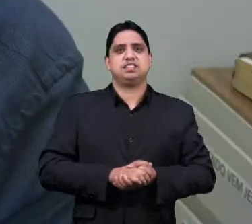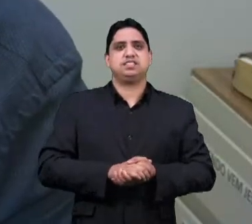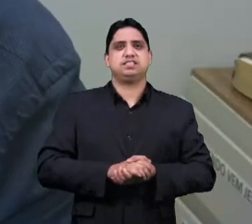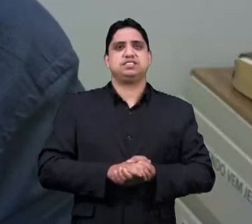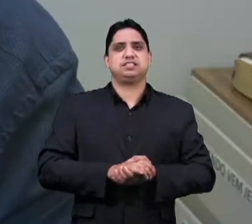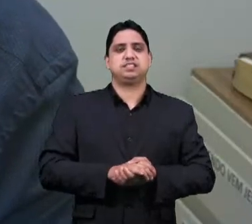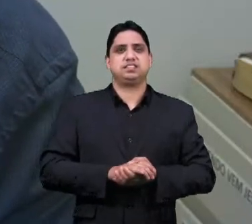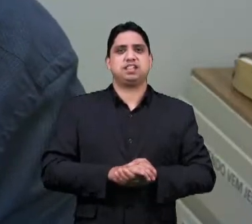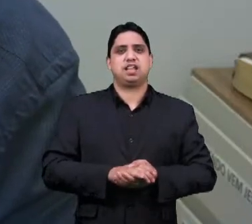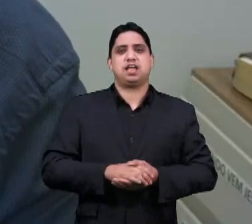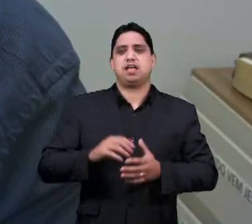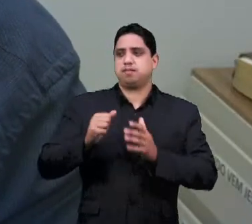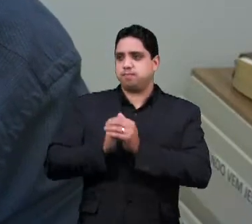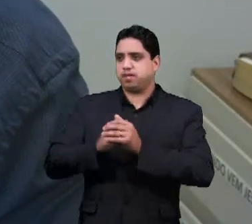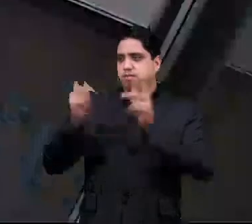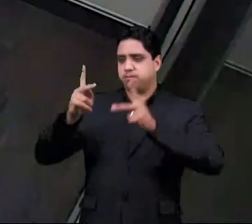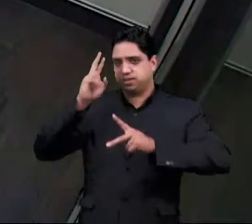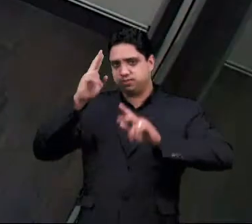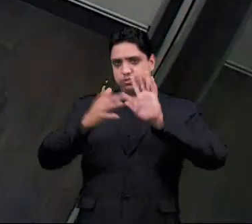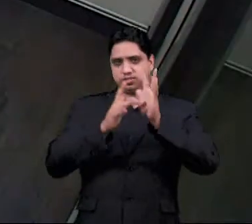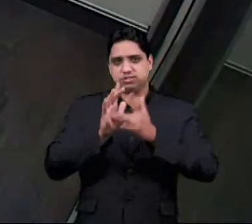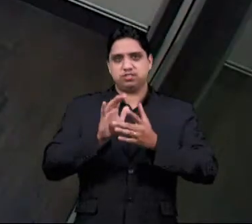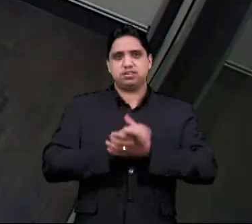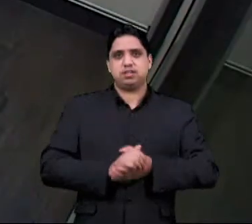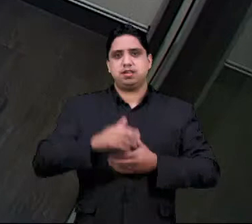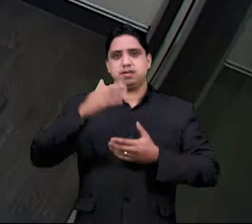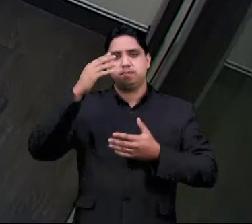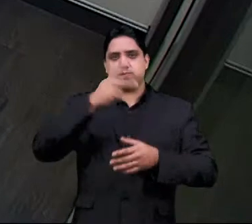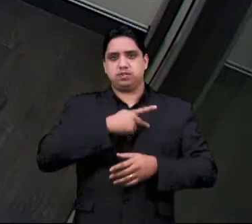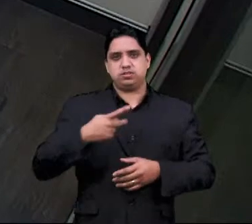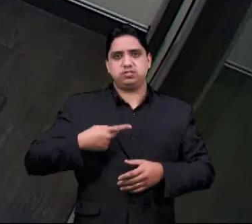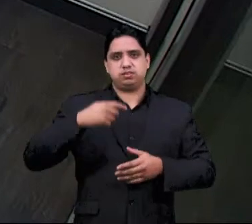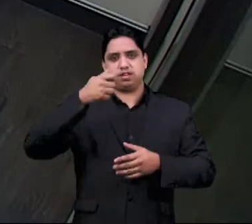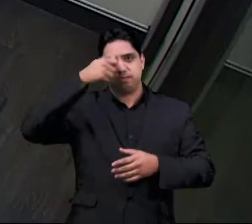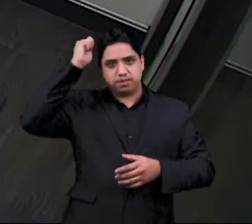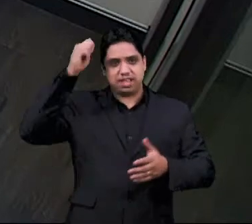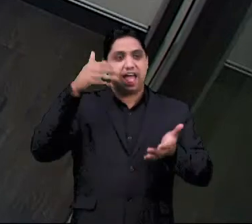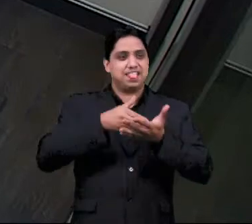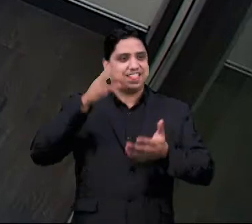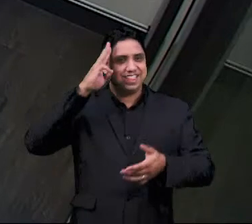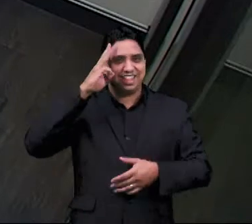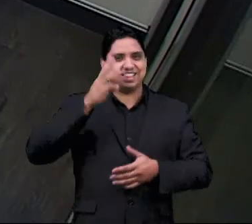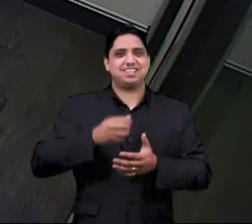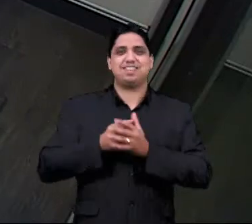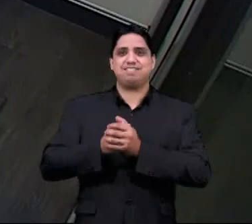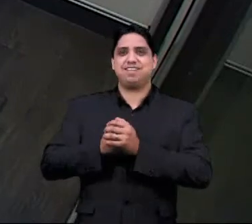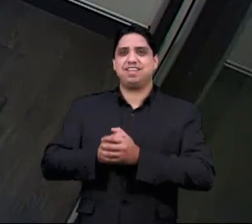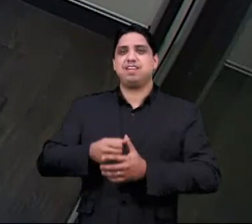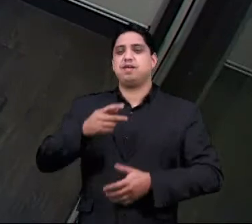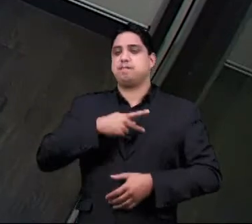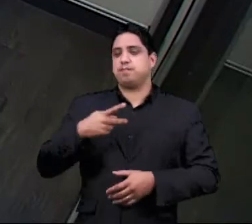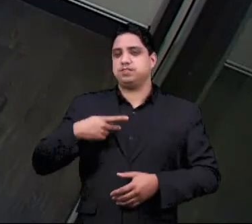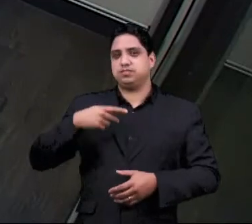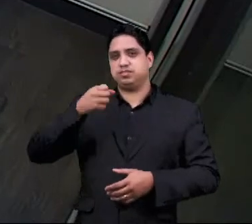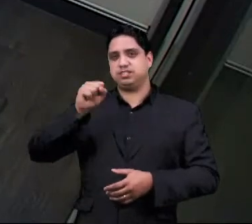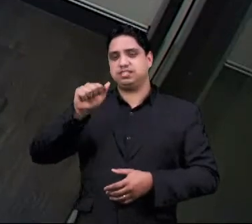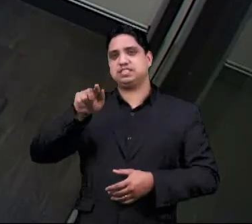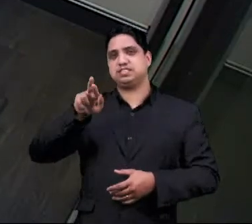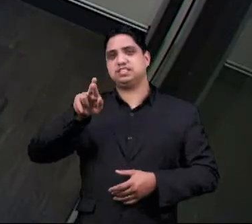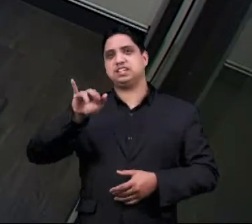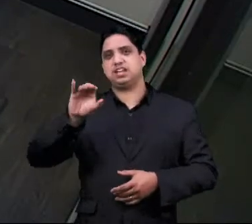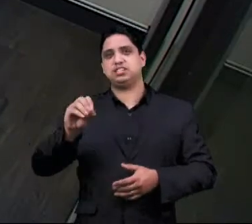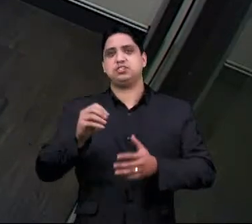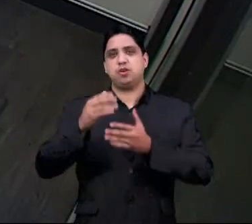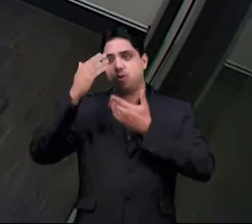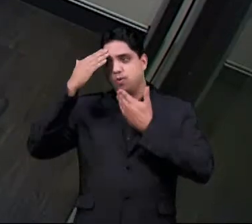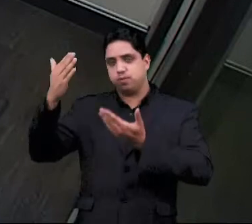né? Amém. Paz do Senhor Jesus. Amém. Pastor Amadeu, até terça-feira. Até terça-feira. Pastor Sérgio também Amém. já pode ir se dirigindo para o Estúdio